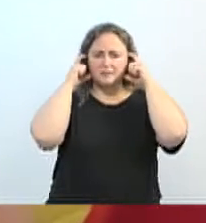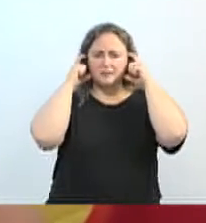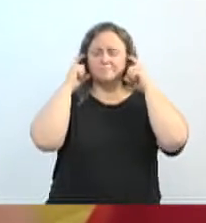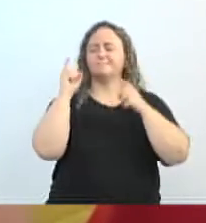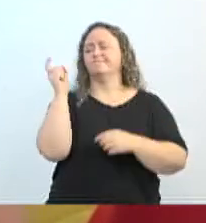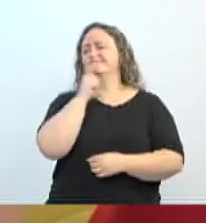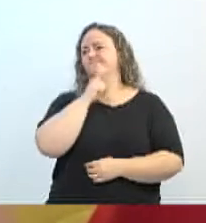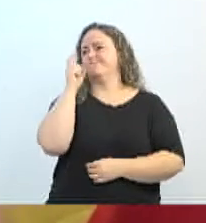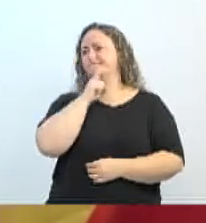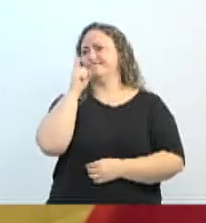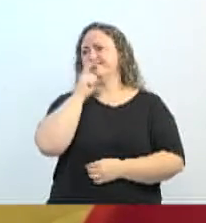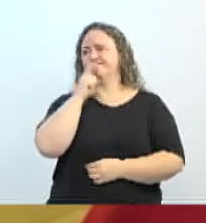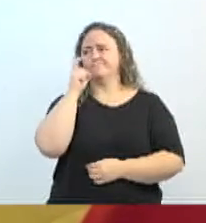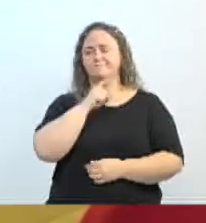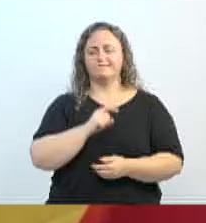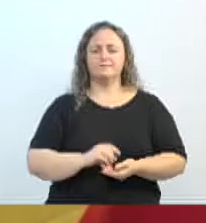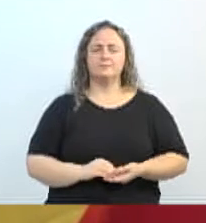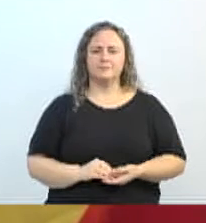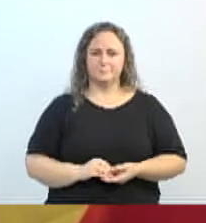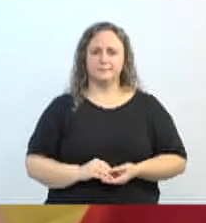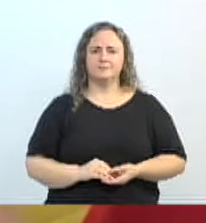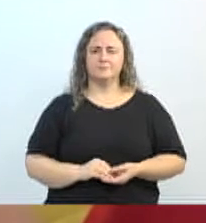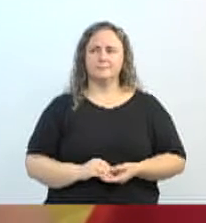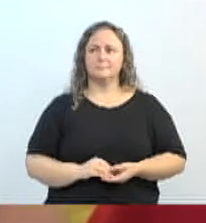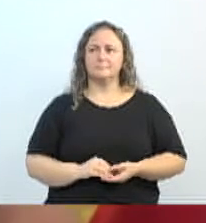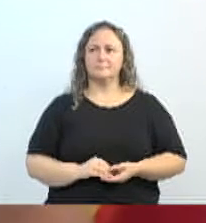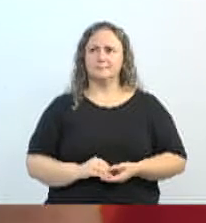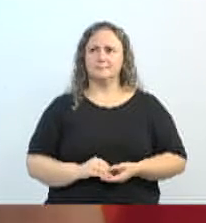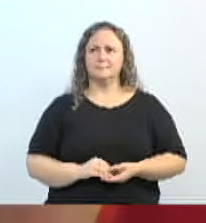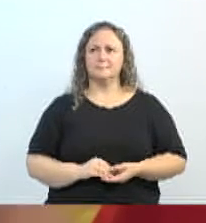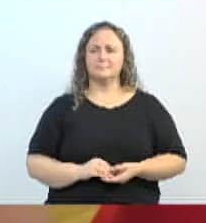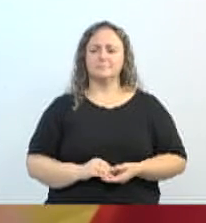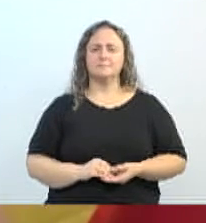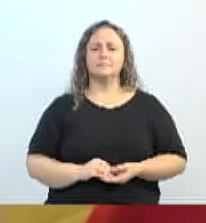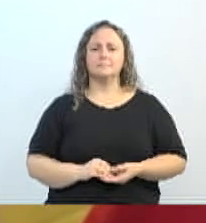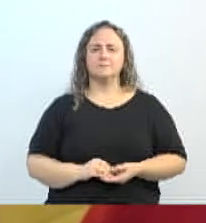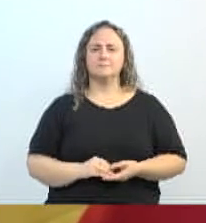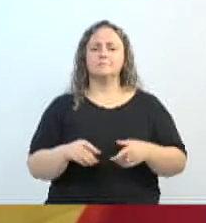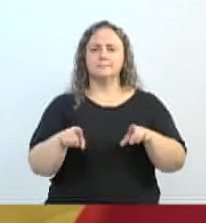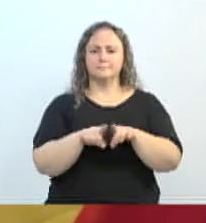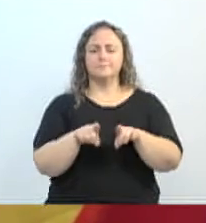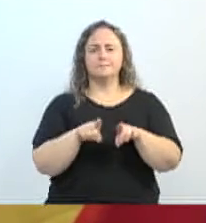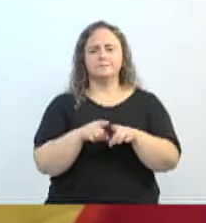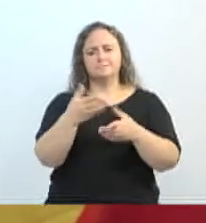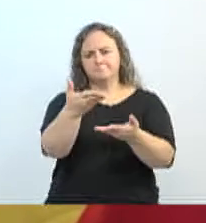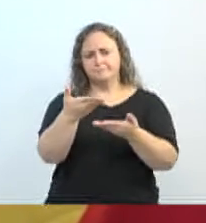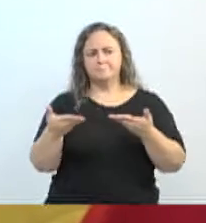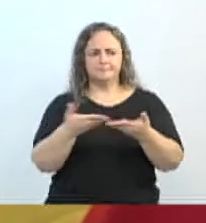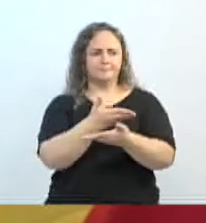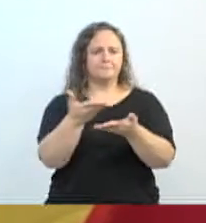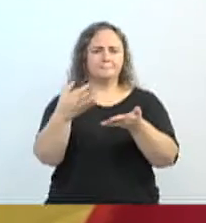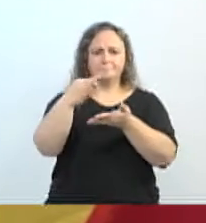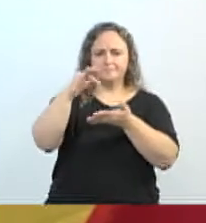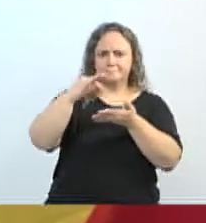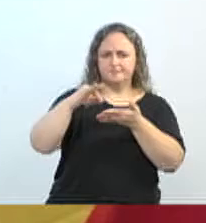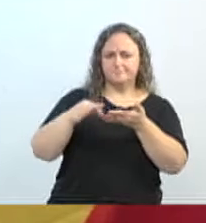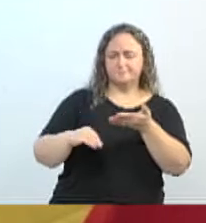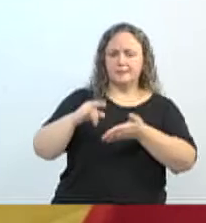Já para concluir, queria convidar os vereadores a assinarem o documento que a gente